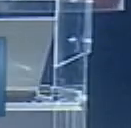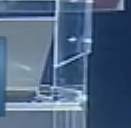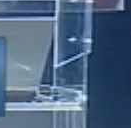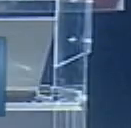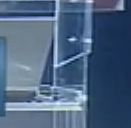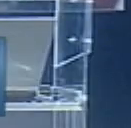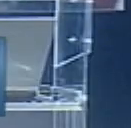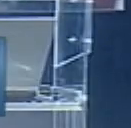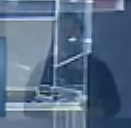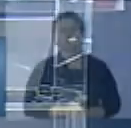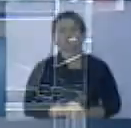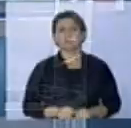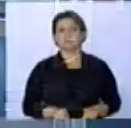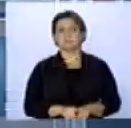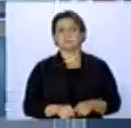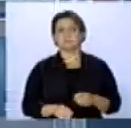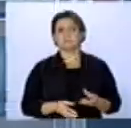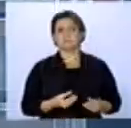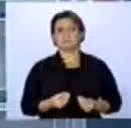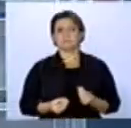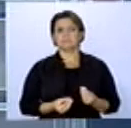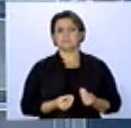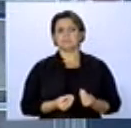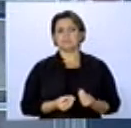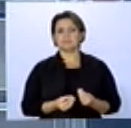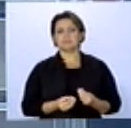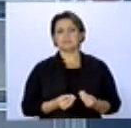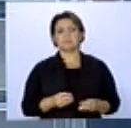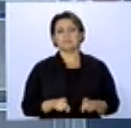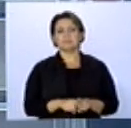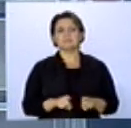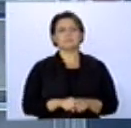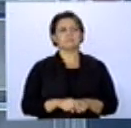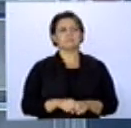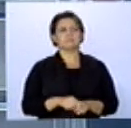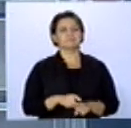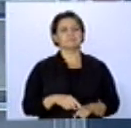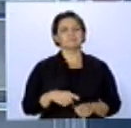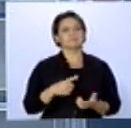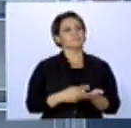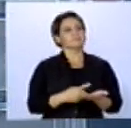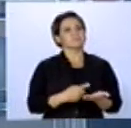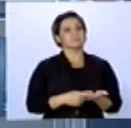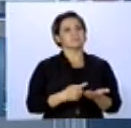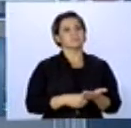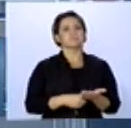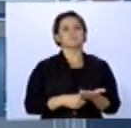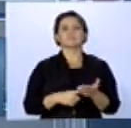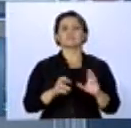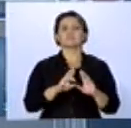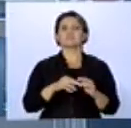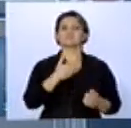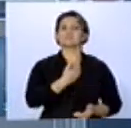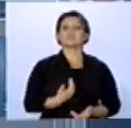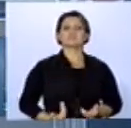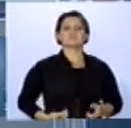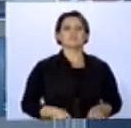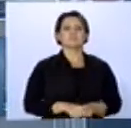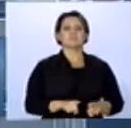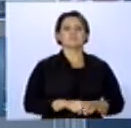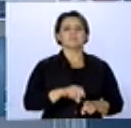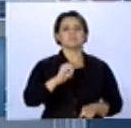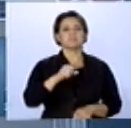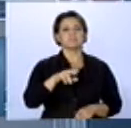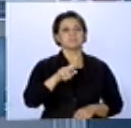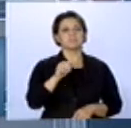Excelentíssimo Senhor Ministro Luiz fux Presidente dessa secessão de audiência pública excelentíssima senhora Sandra